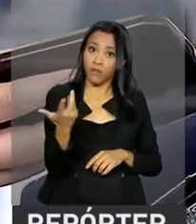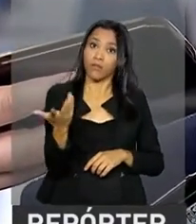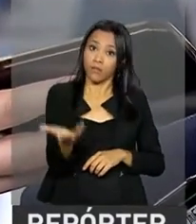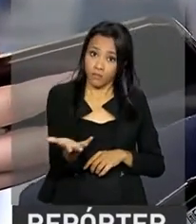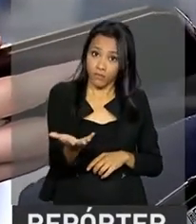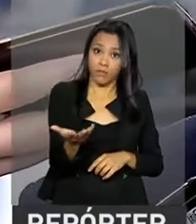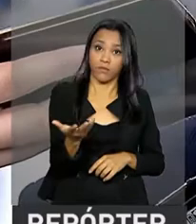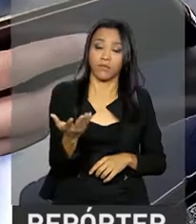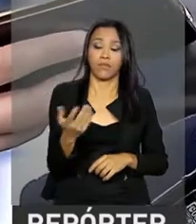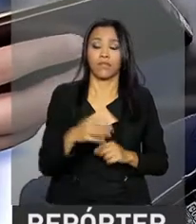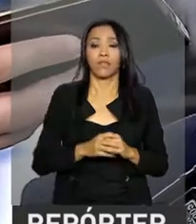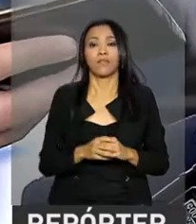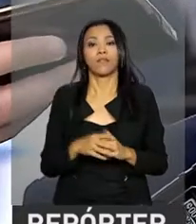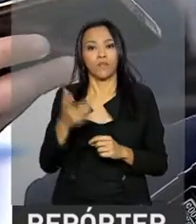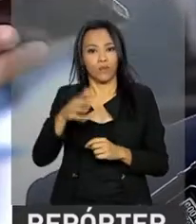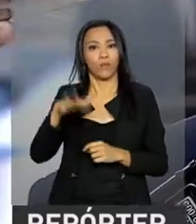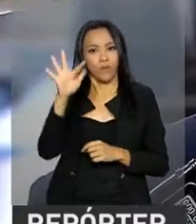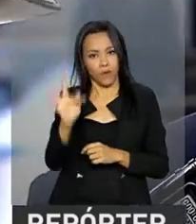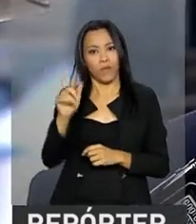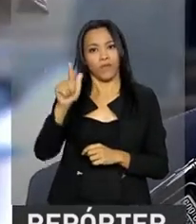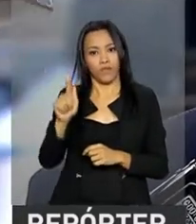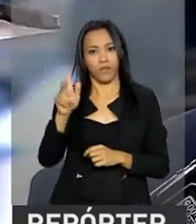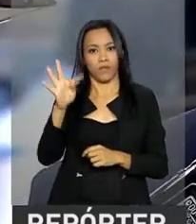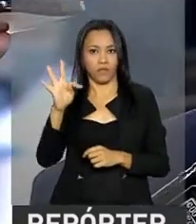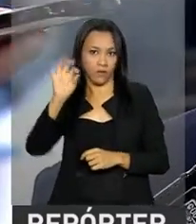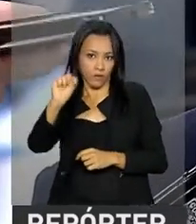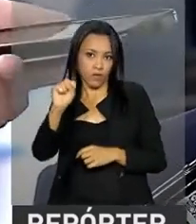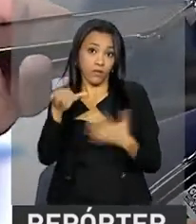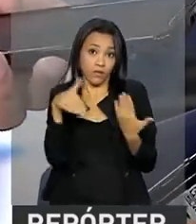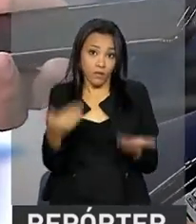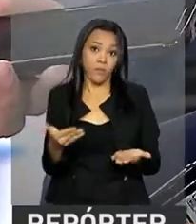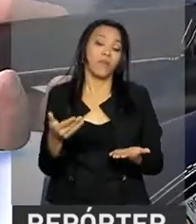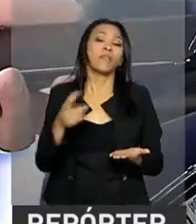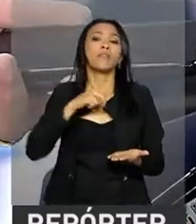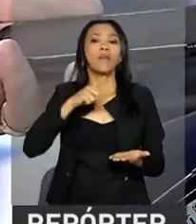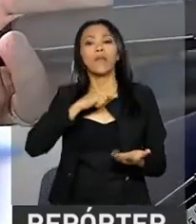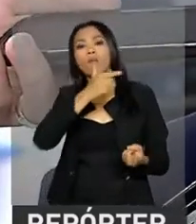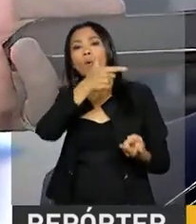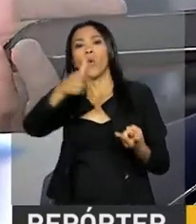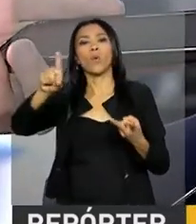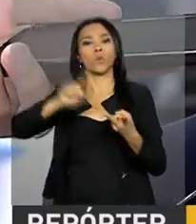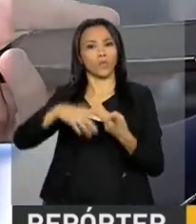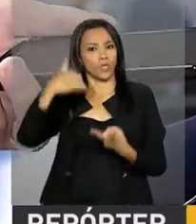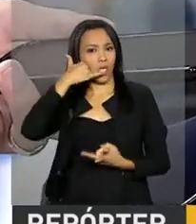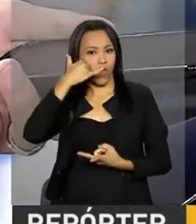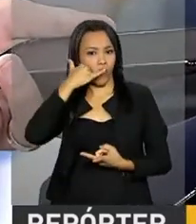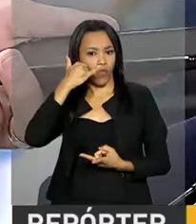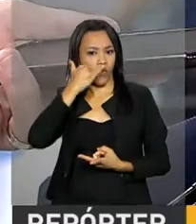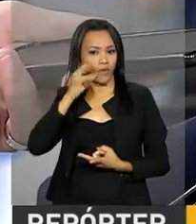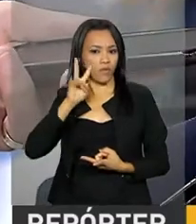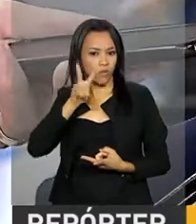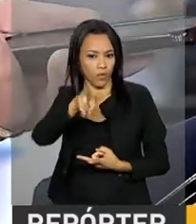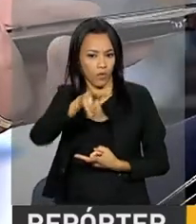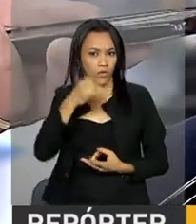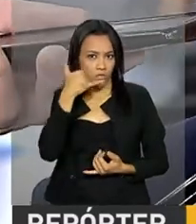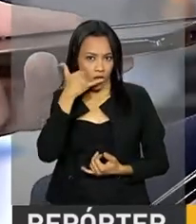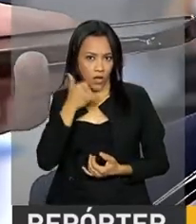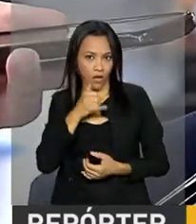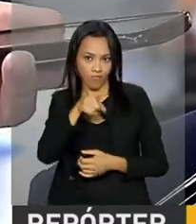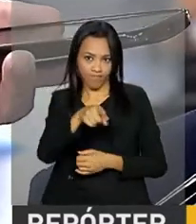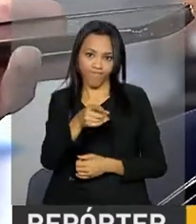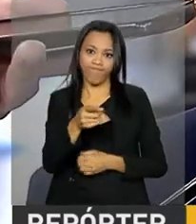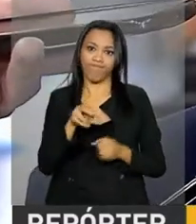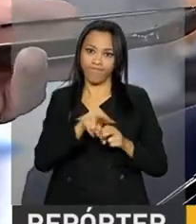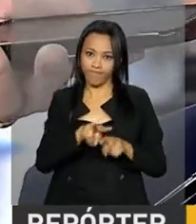recebimento do df 10 o canal também os 0 800 800 e r 2 meia é